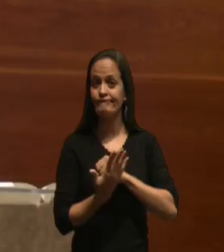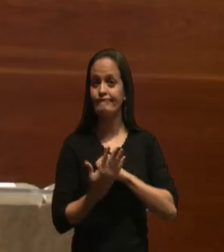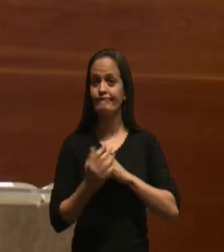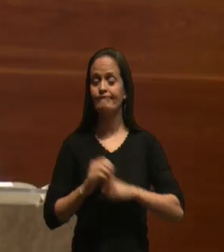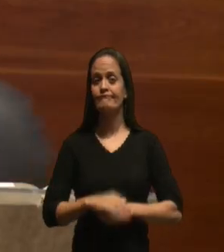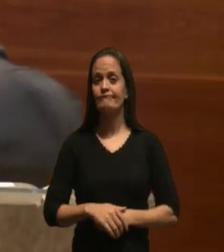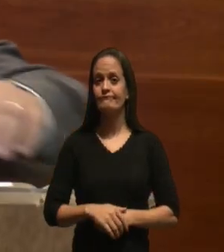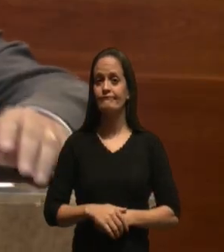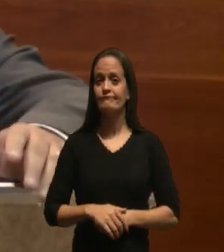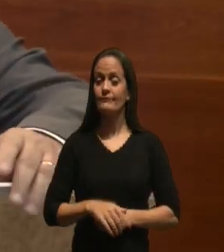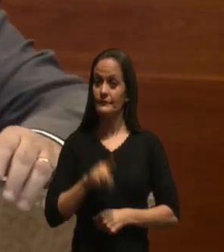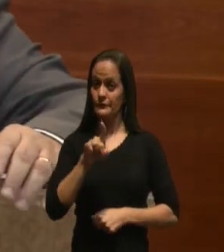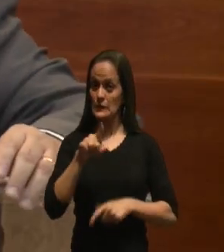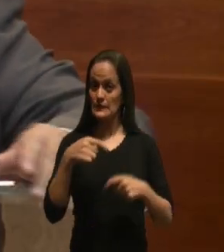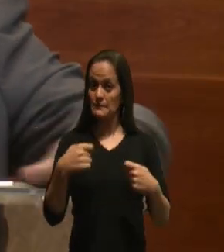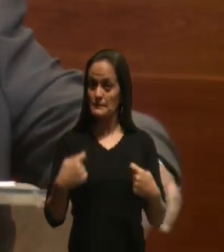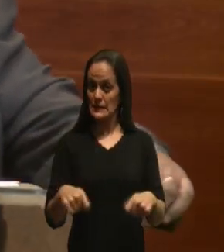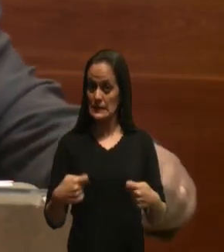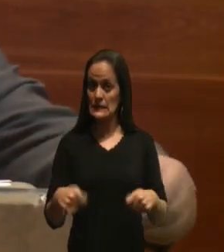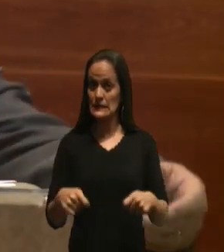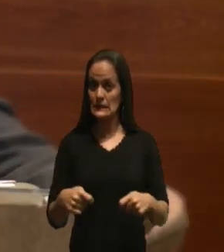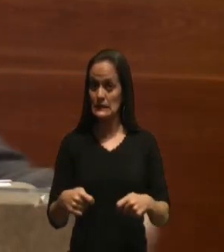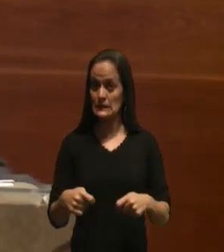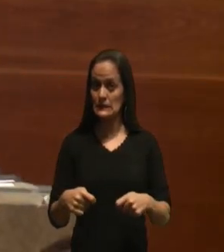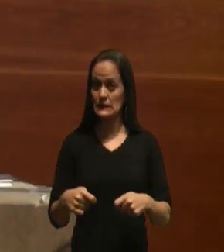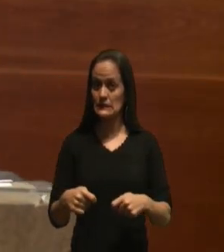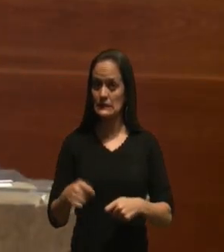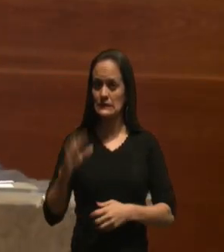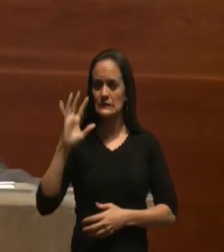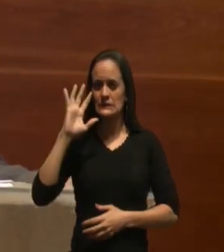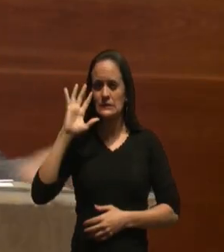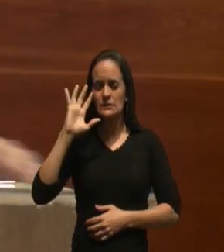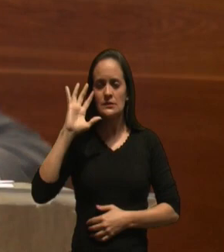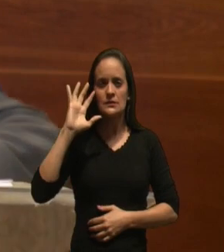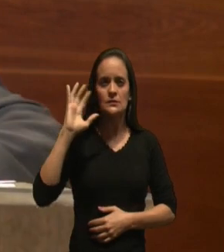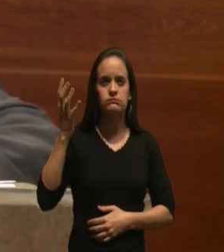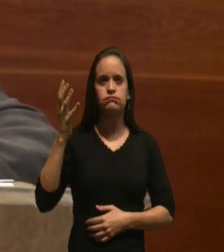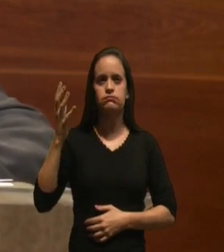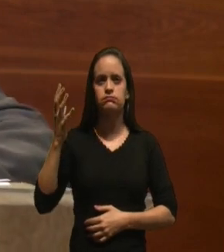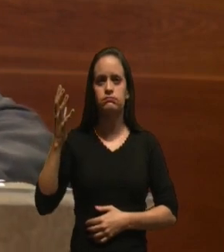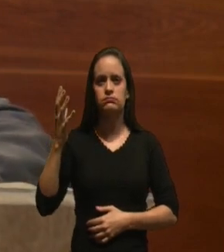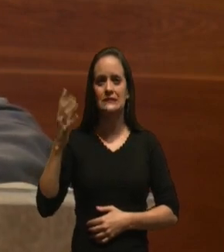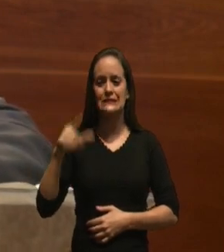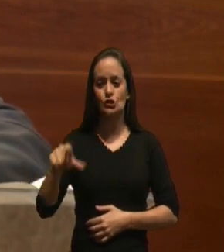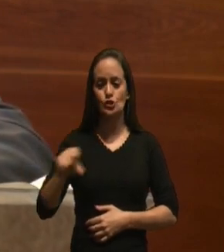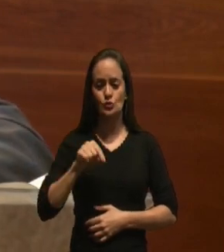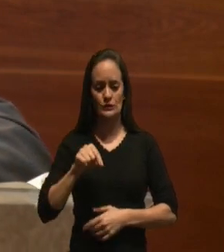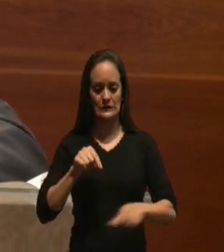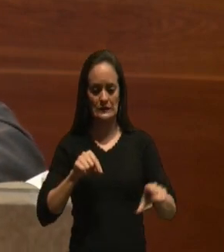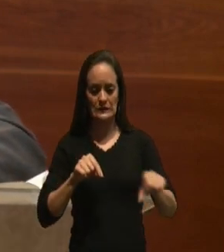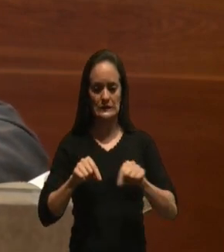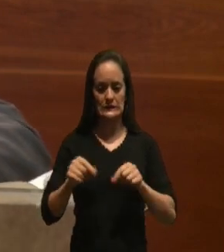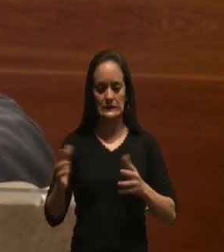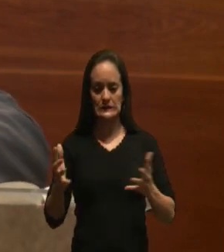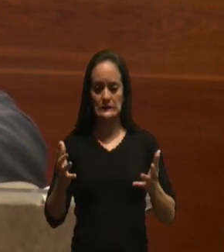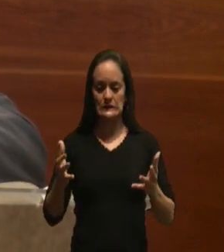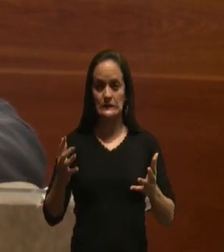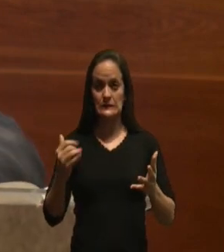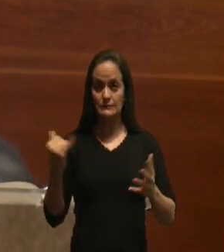Você precisa tomar uma atitude, fazer uma escolha